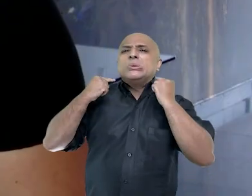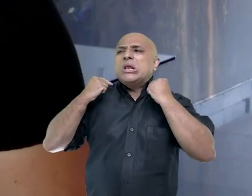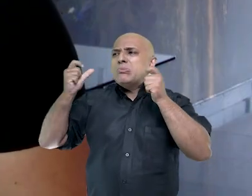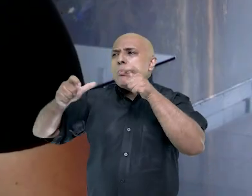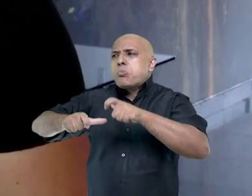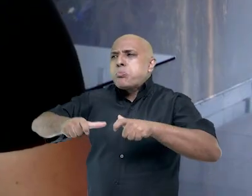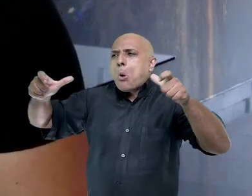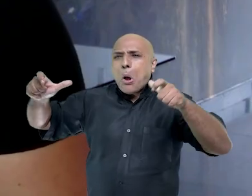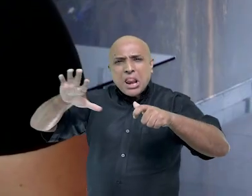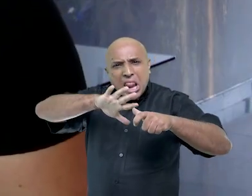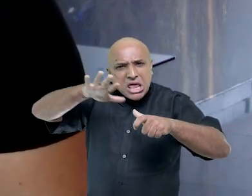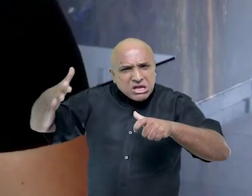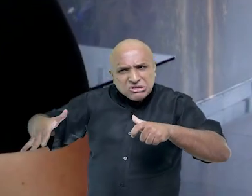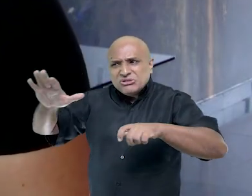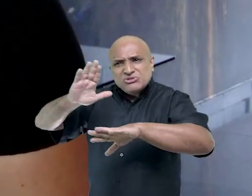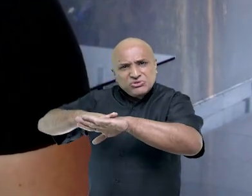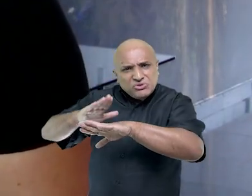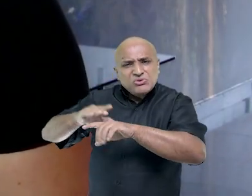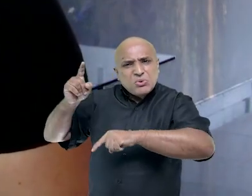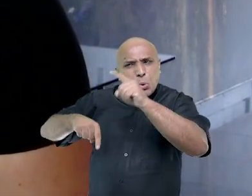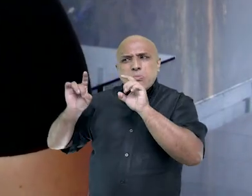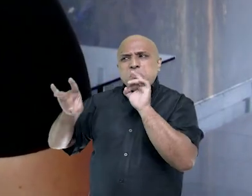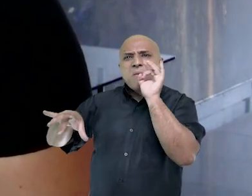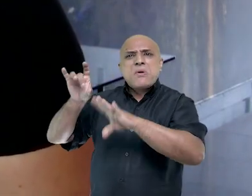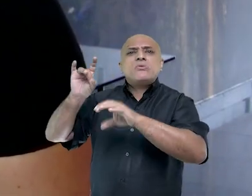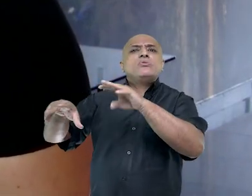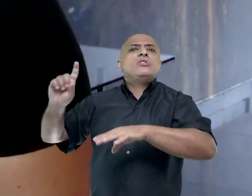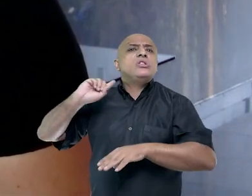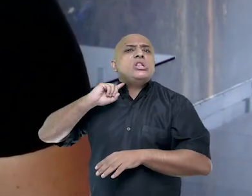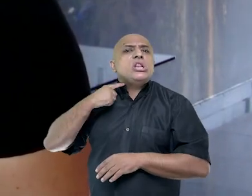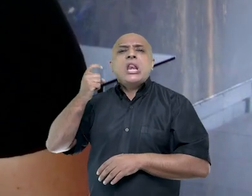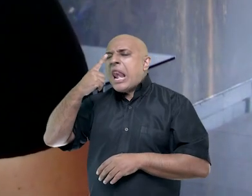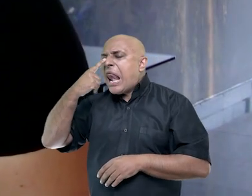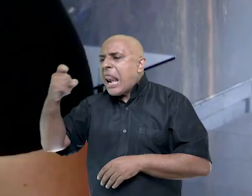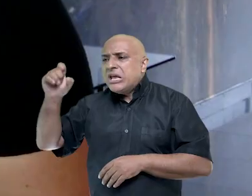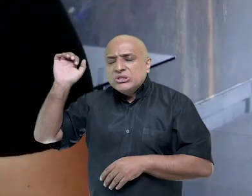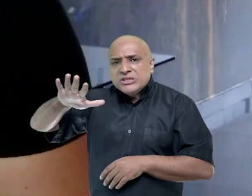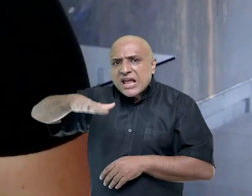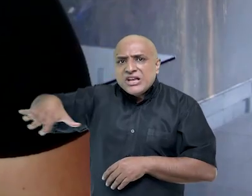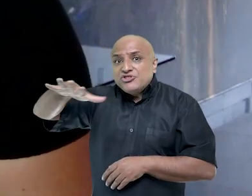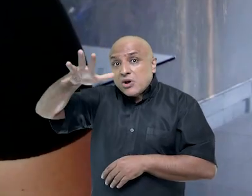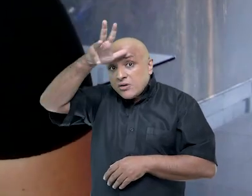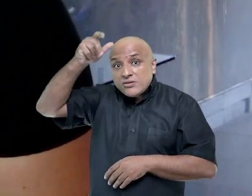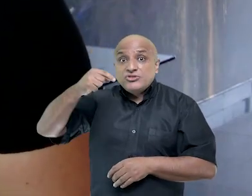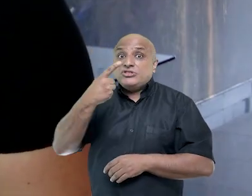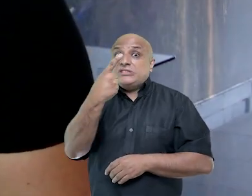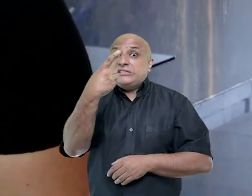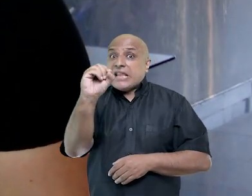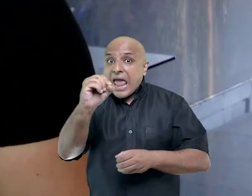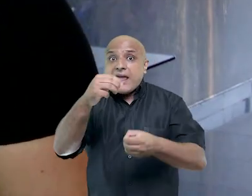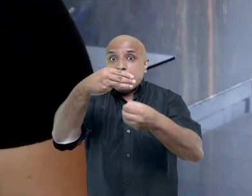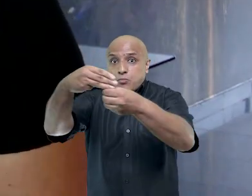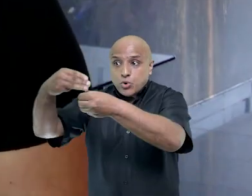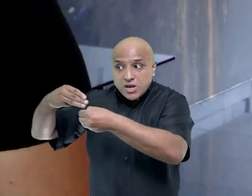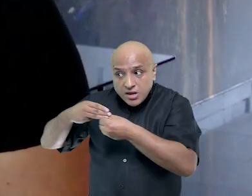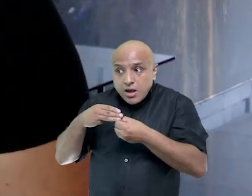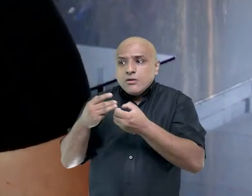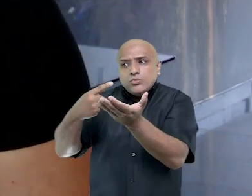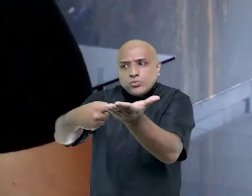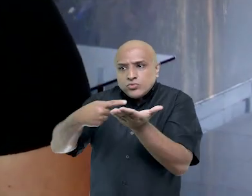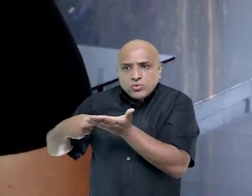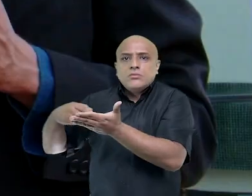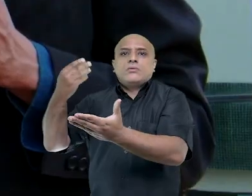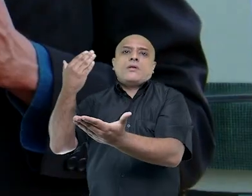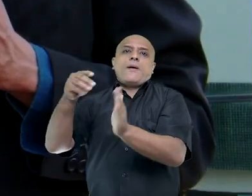processos que trabalhavam com a questão do despejo de lixo na região do Amazonas, de 10 municípios, e trouxemos para fazer conciliação na